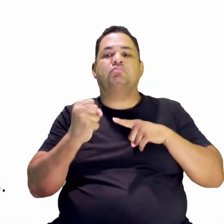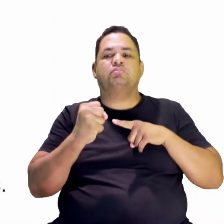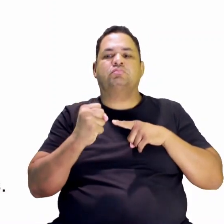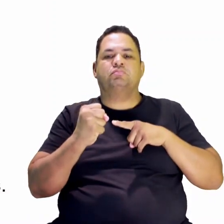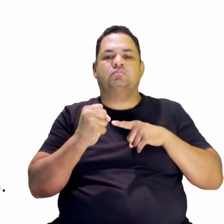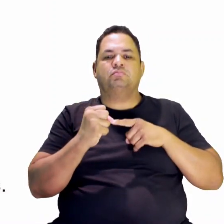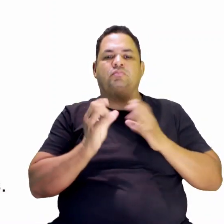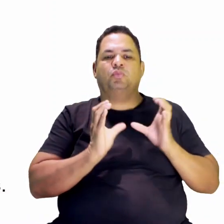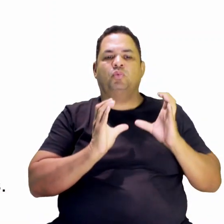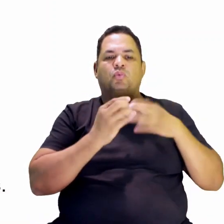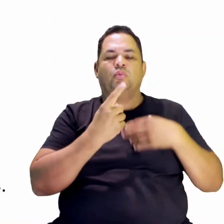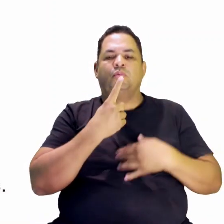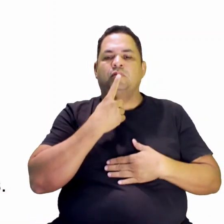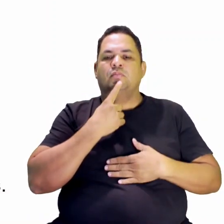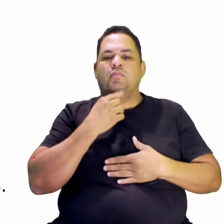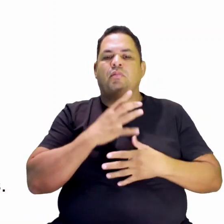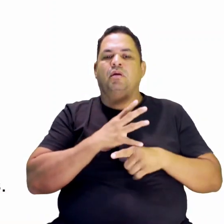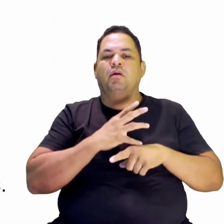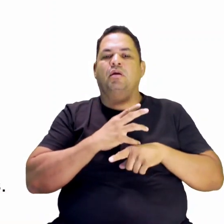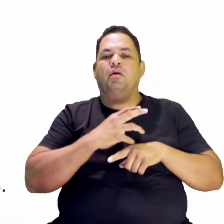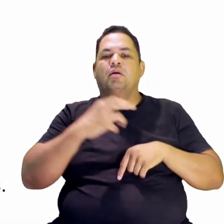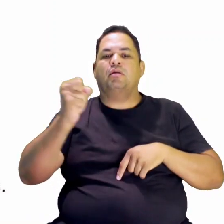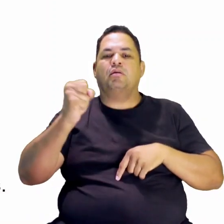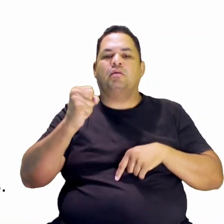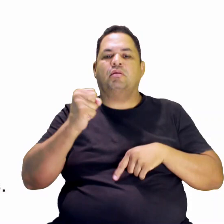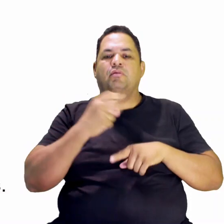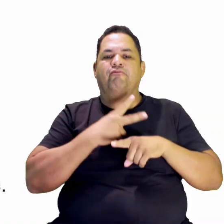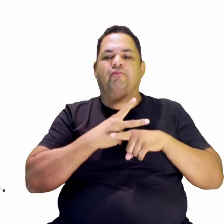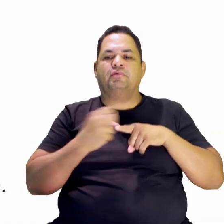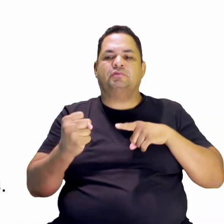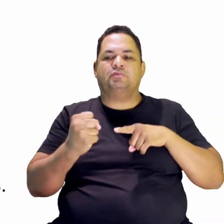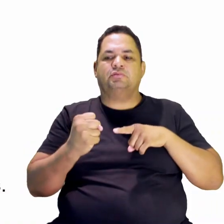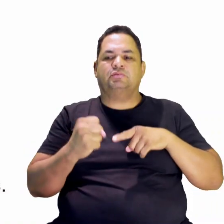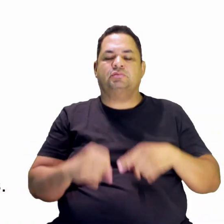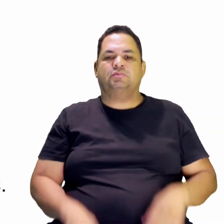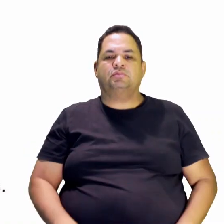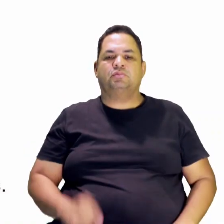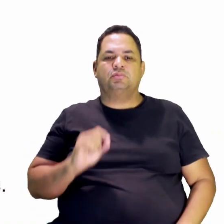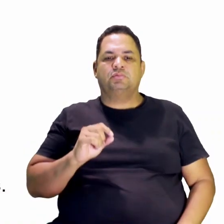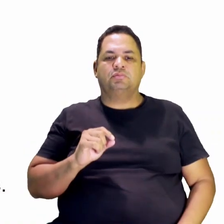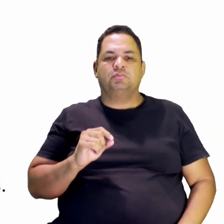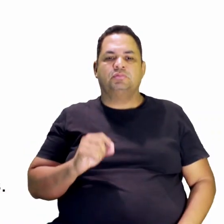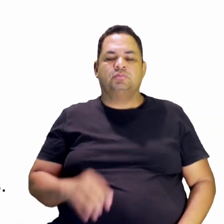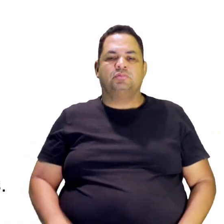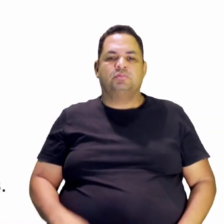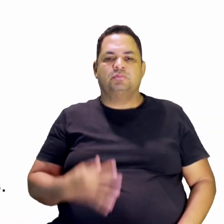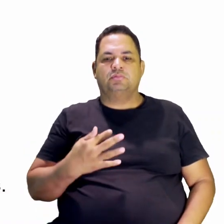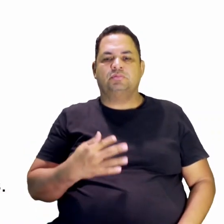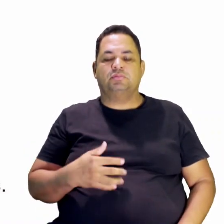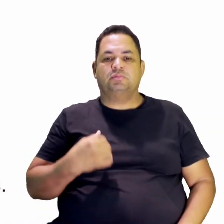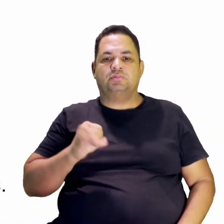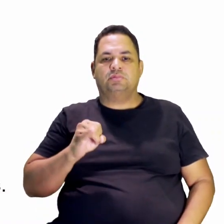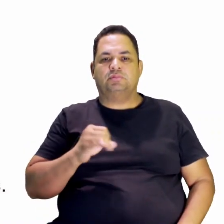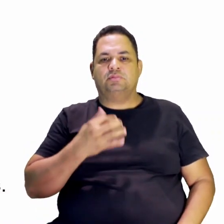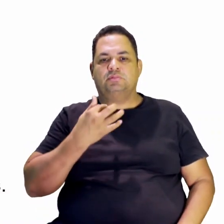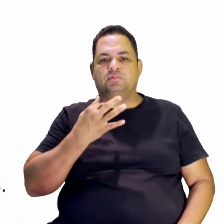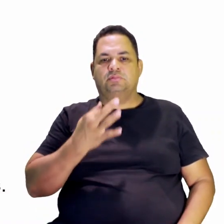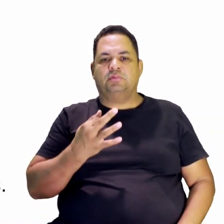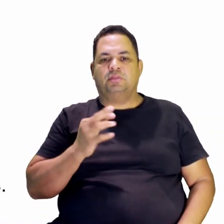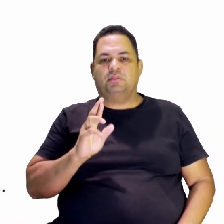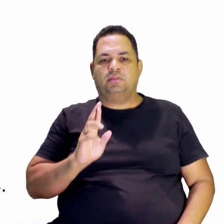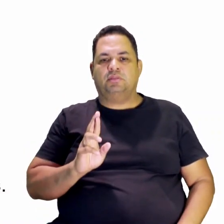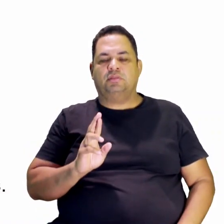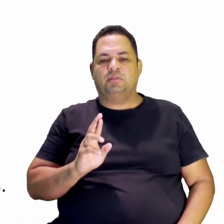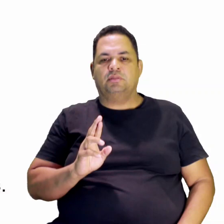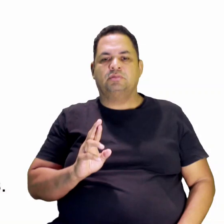equipe vermelha ganhe a competição, né, o que nós vamos fazer? O vetor resultante, se ela ganhou, o vetor resultante tem que estar no